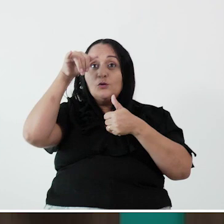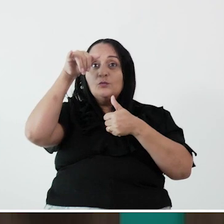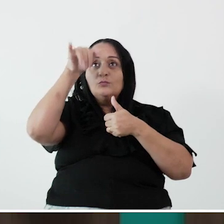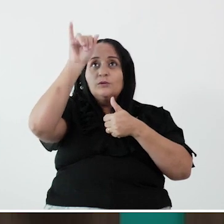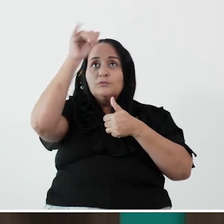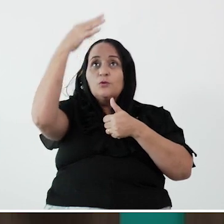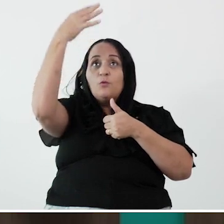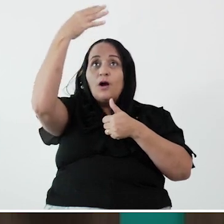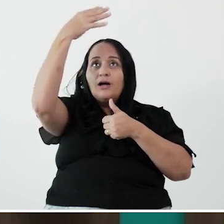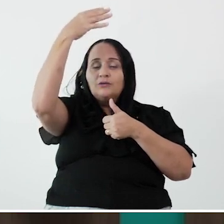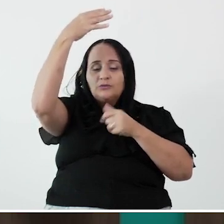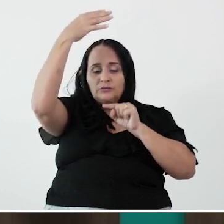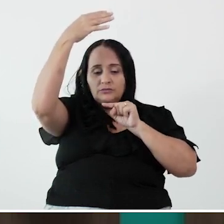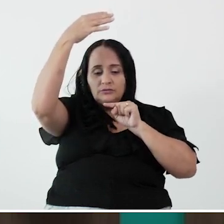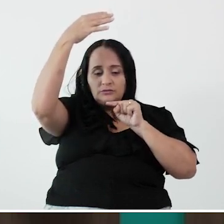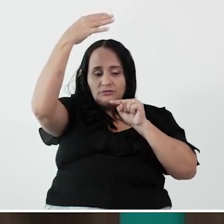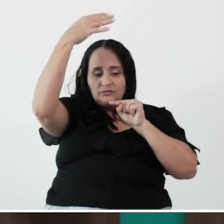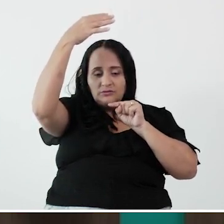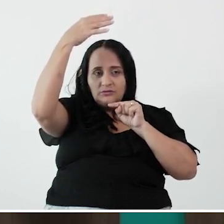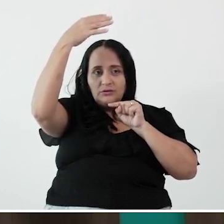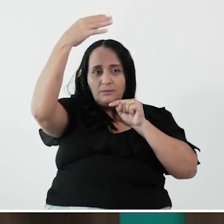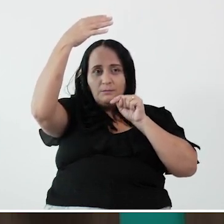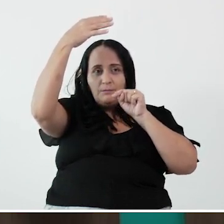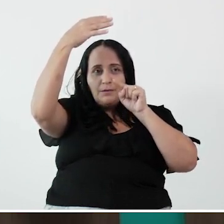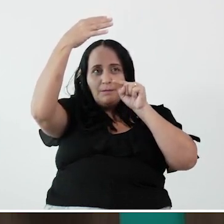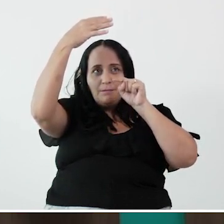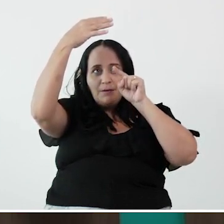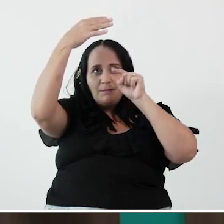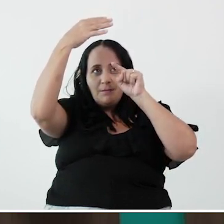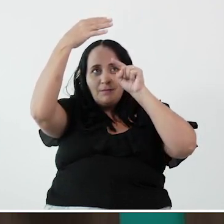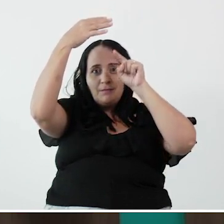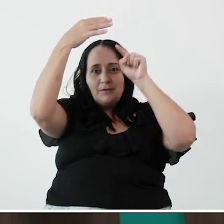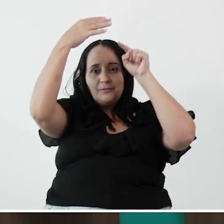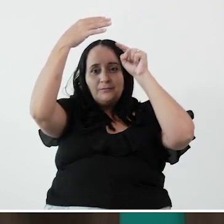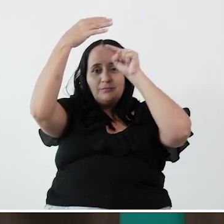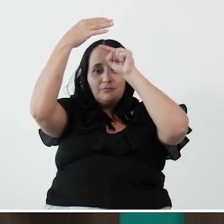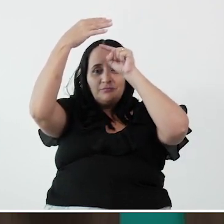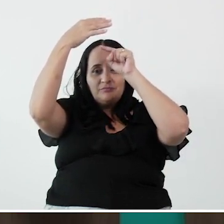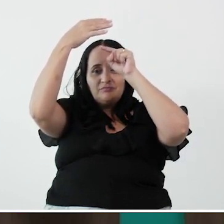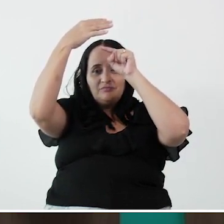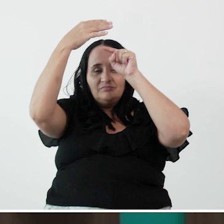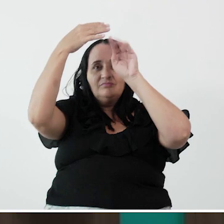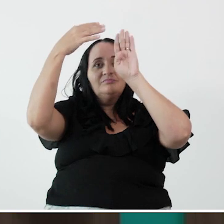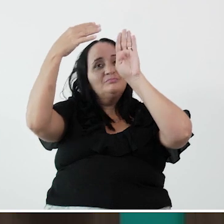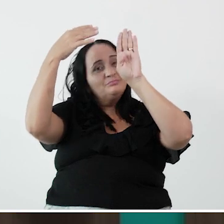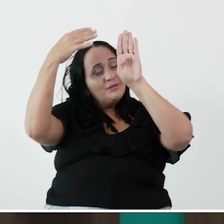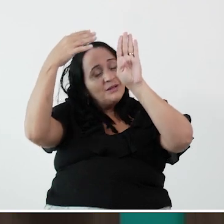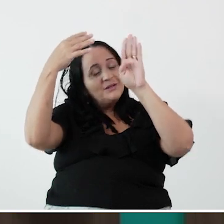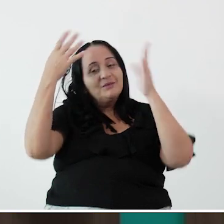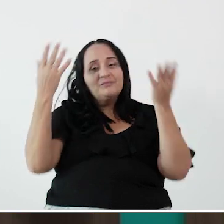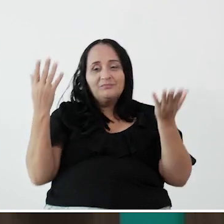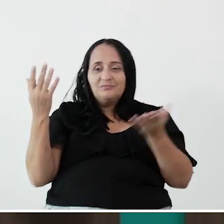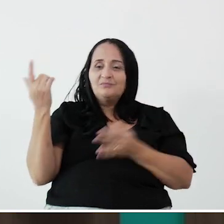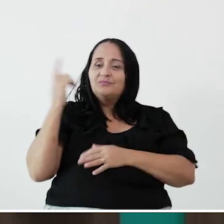Aqui no encontro temos o ponto B. Um ponto C de